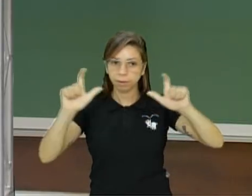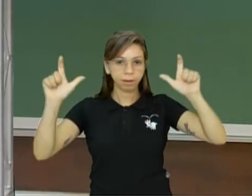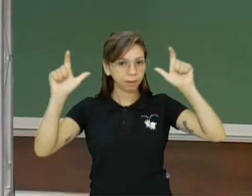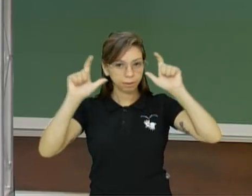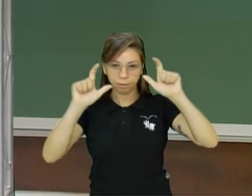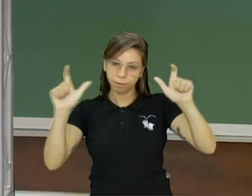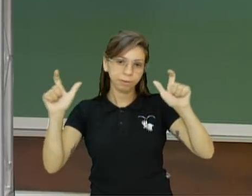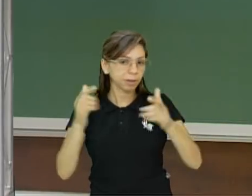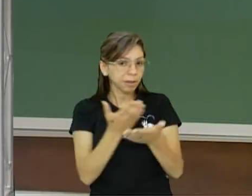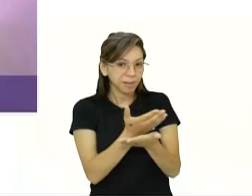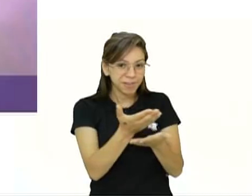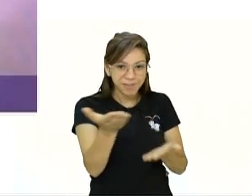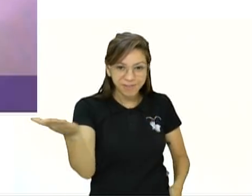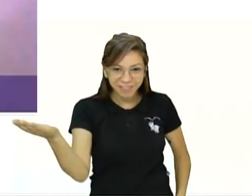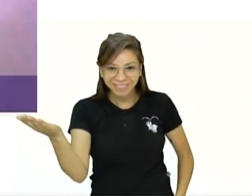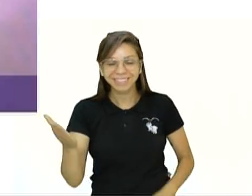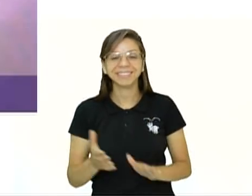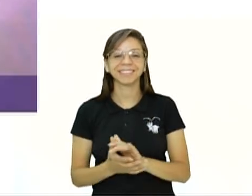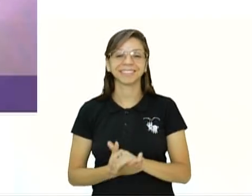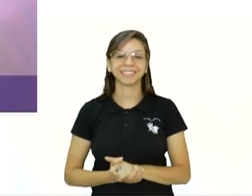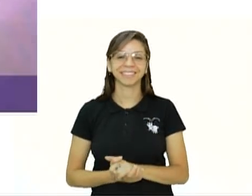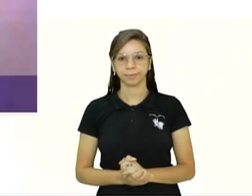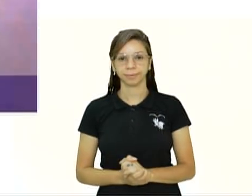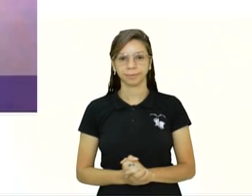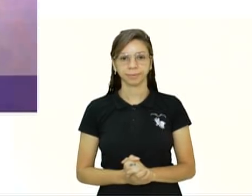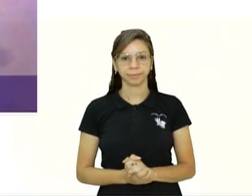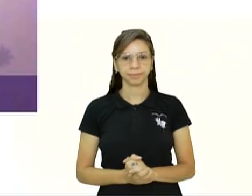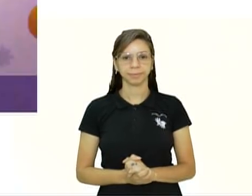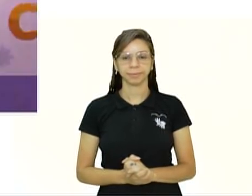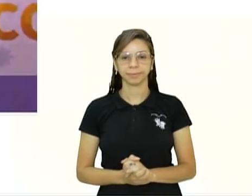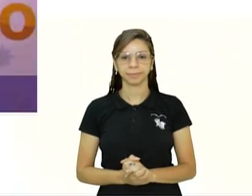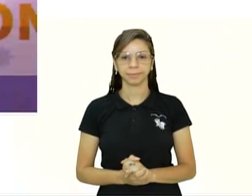atenção e é com vocês aí.